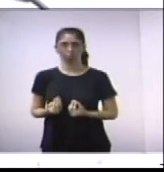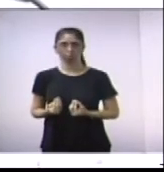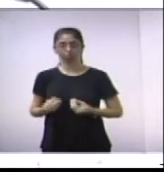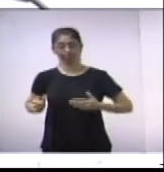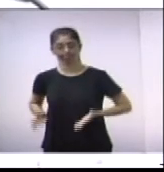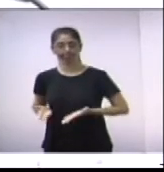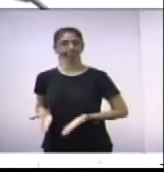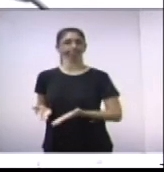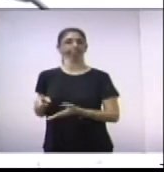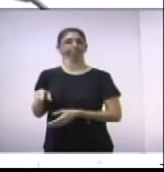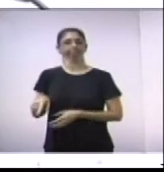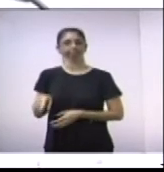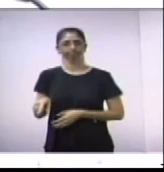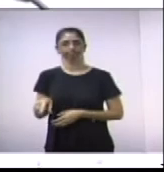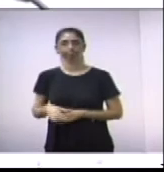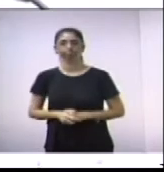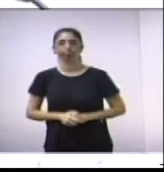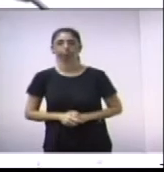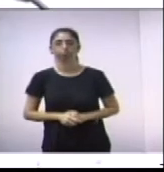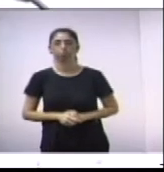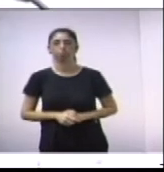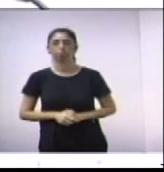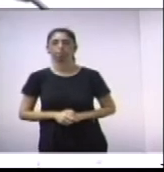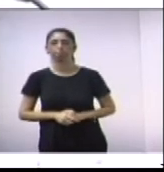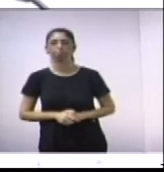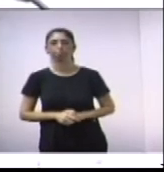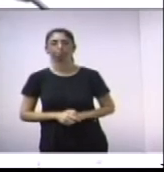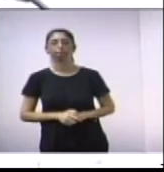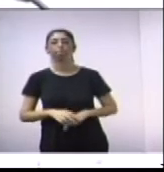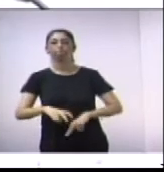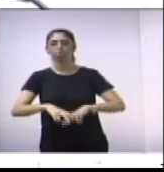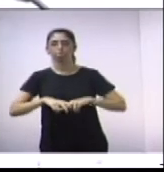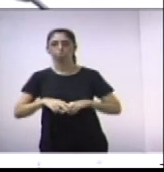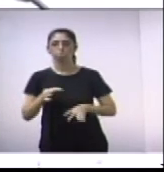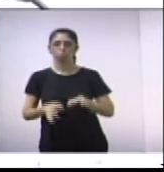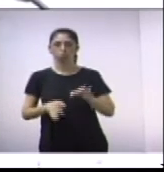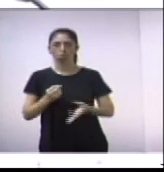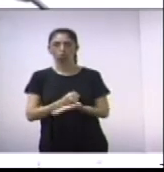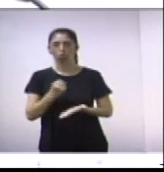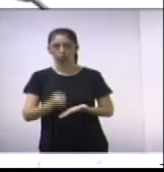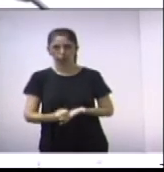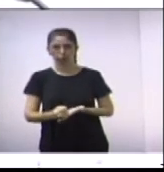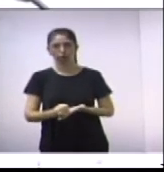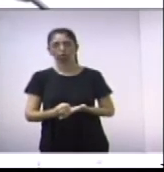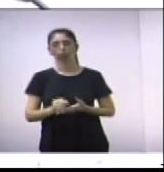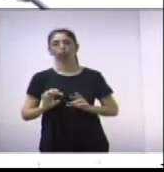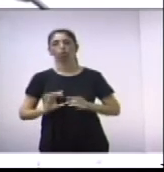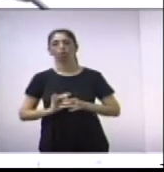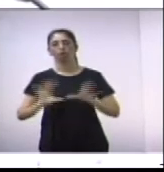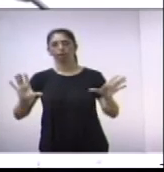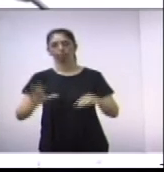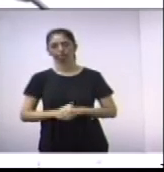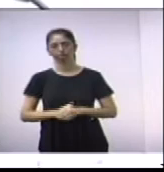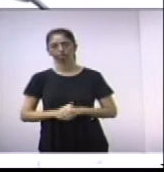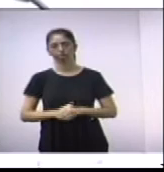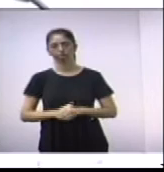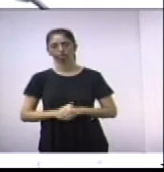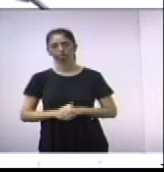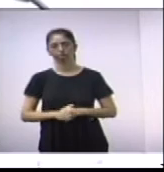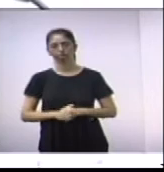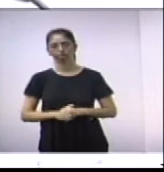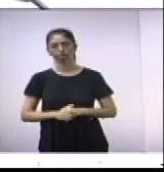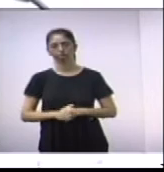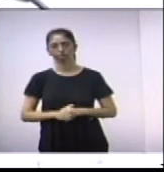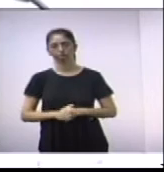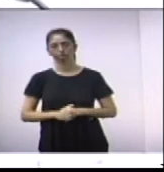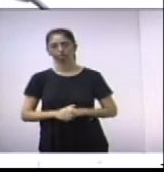contou que foi homologado o certame e adjudicado a contrato a ré MD4. Defendeu que o desfile de carnaval